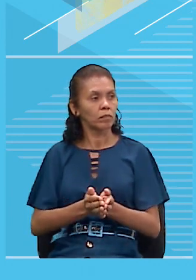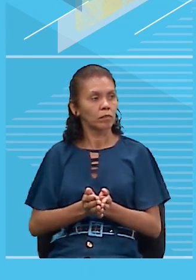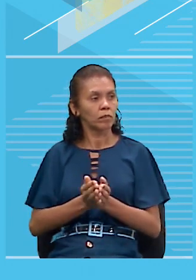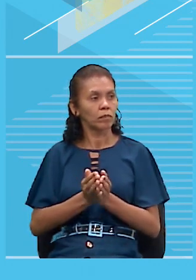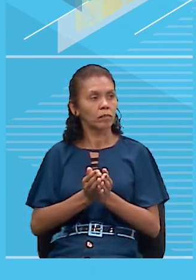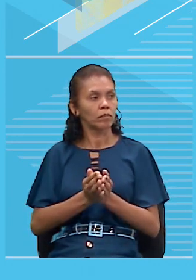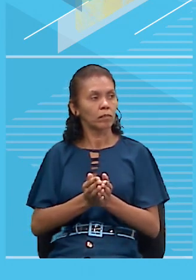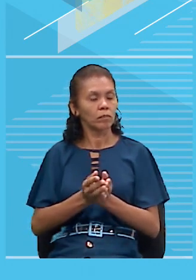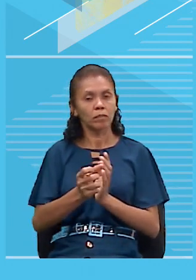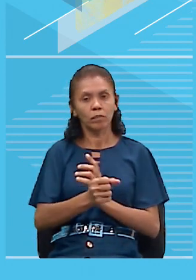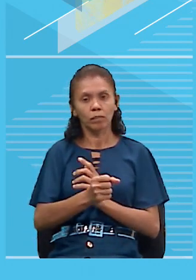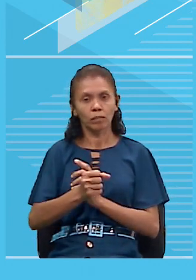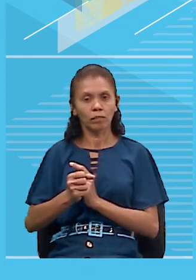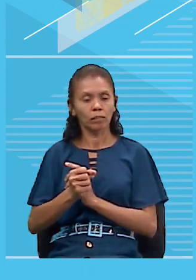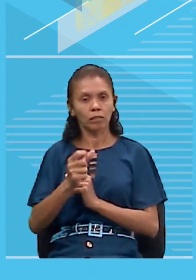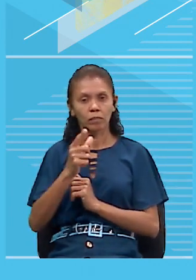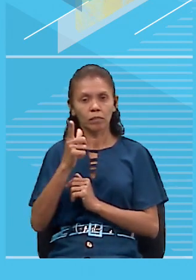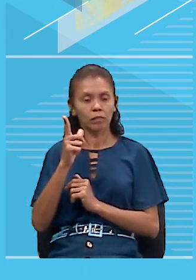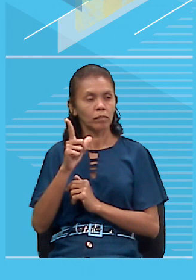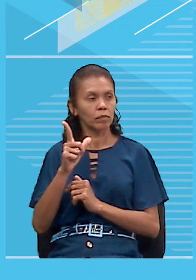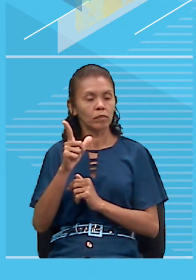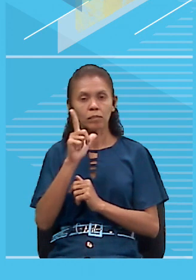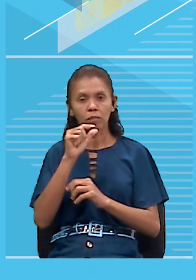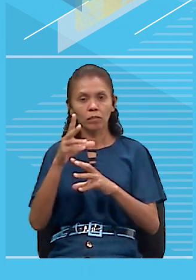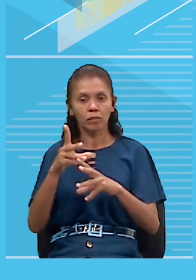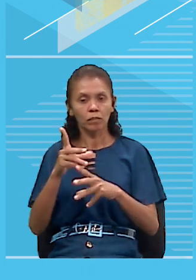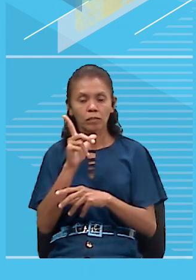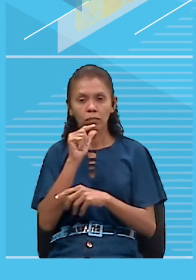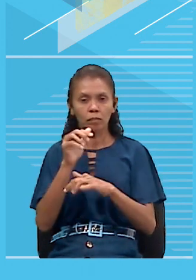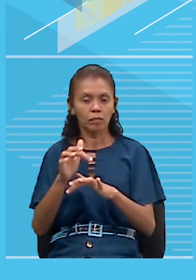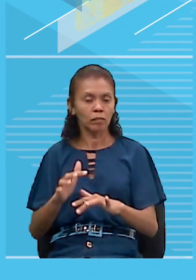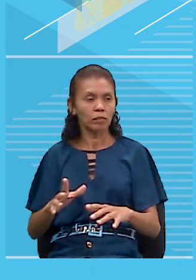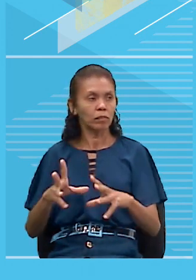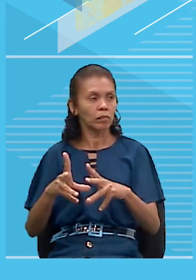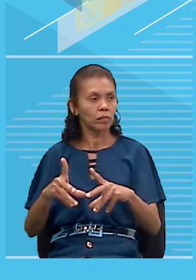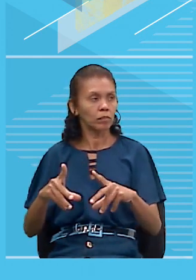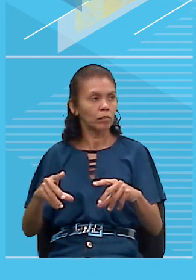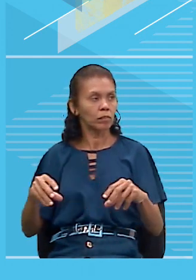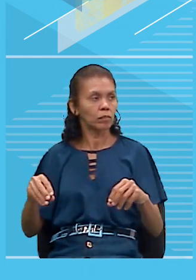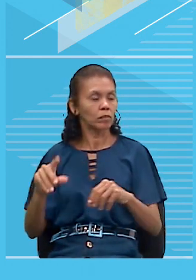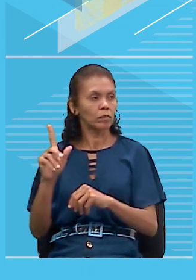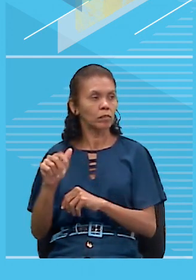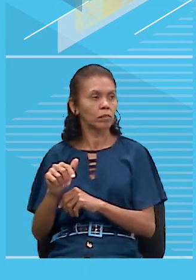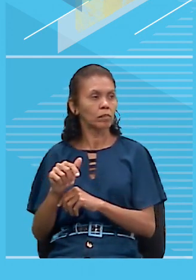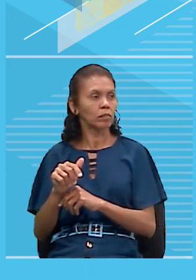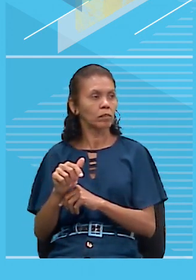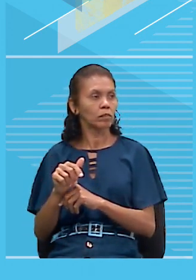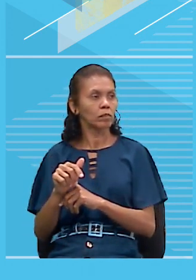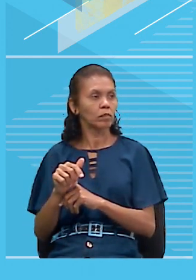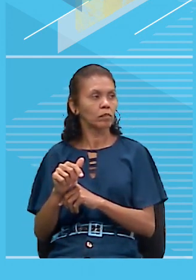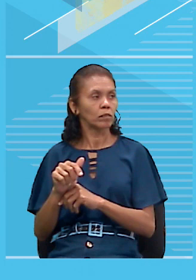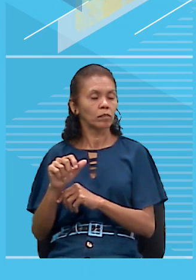não foi paga eles trazem para a praia para os portos e saqueiam a embarcação